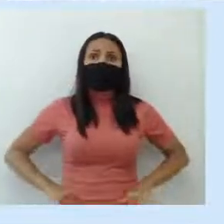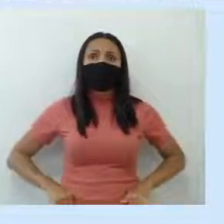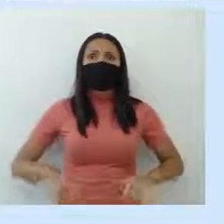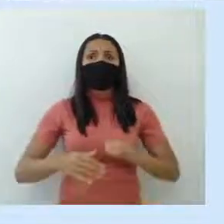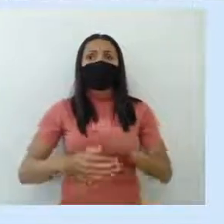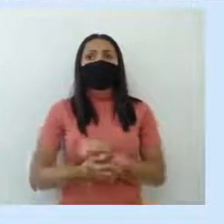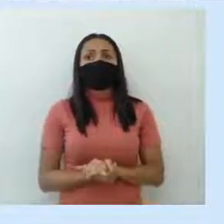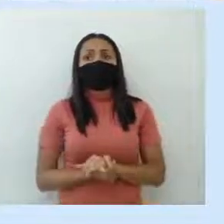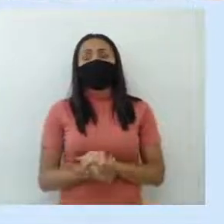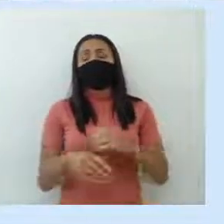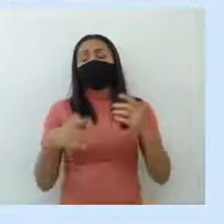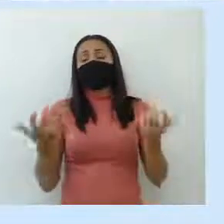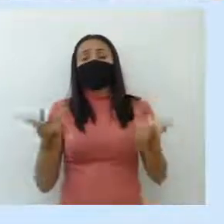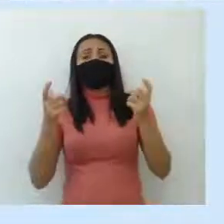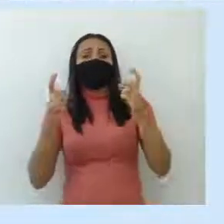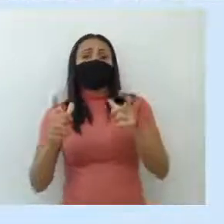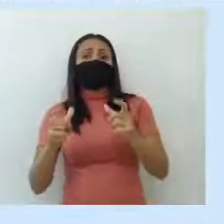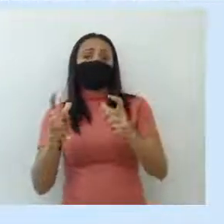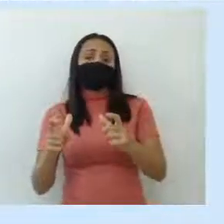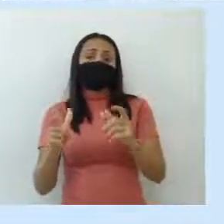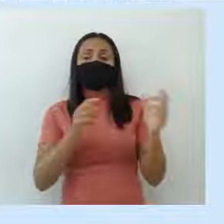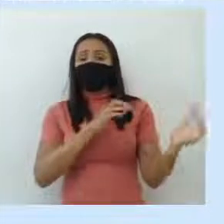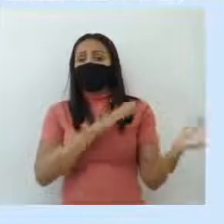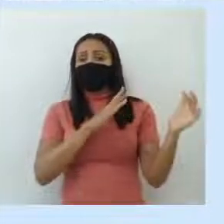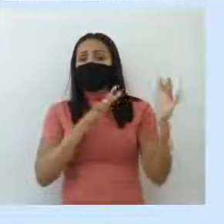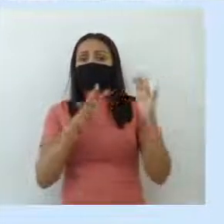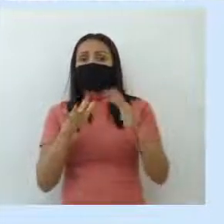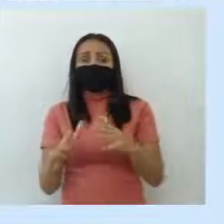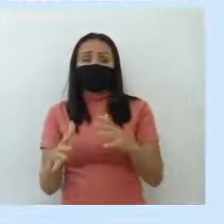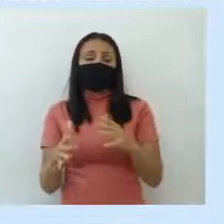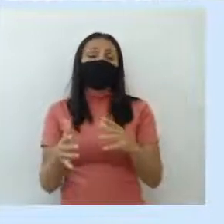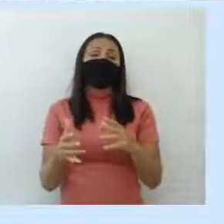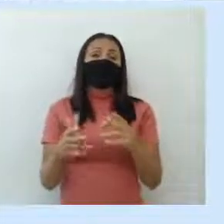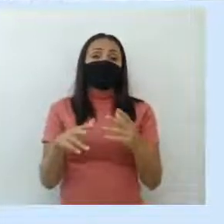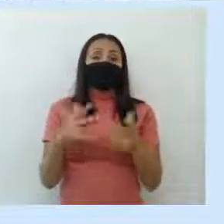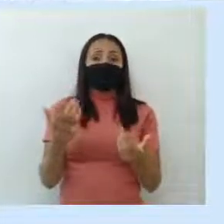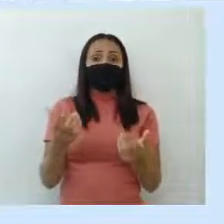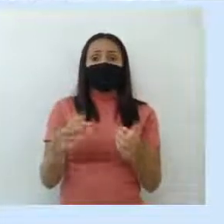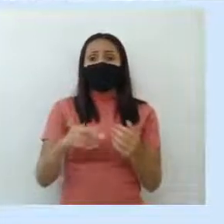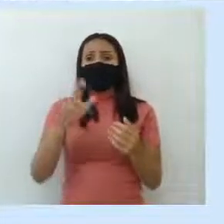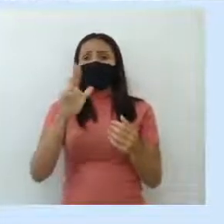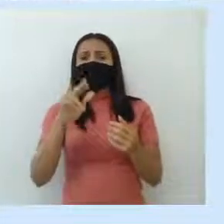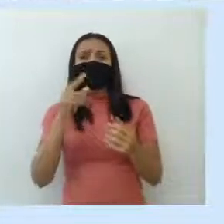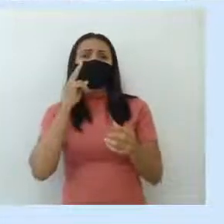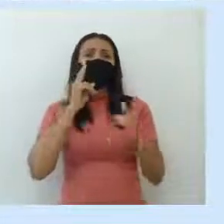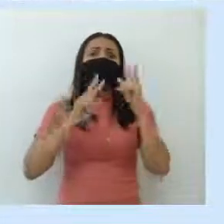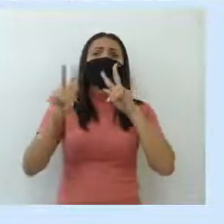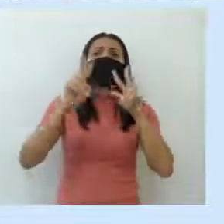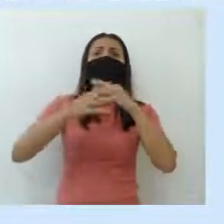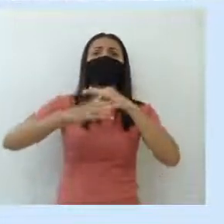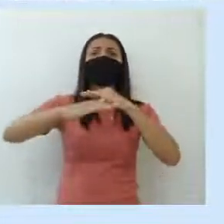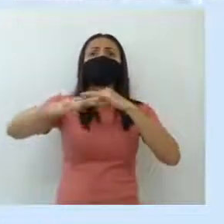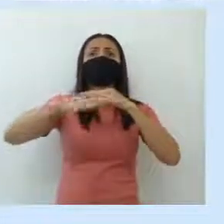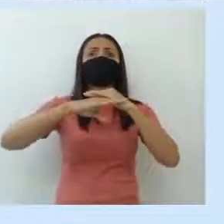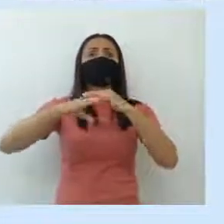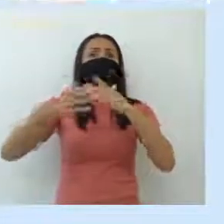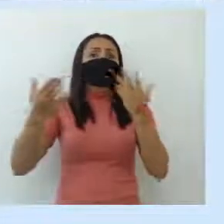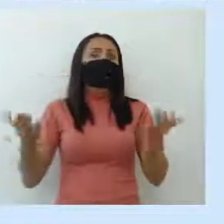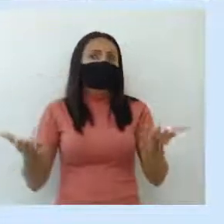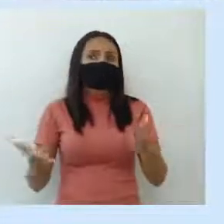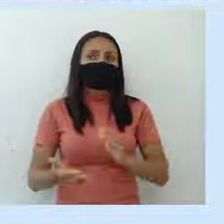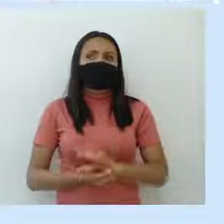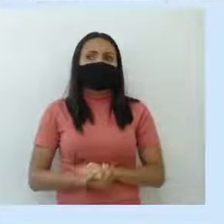para onde seriam levados. Muitos prisioneiros nunca tinham visto o mar, e muito menos um europeu. Também